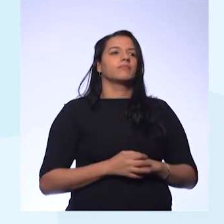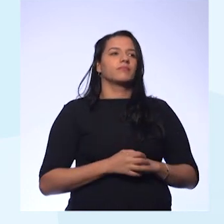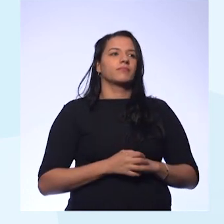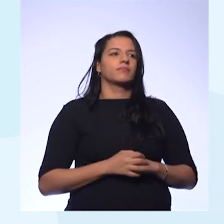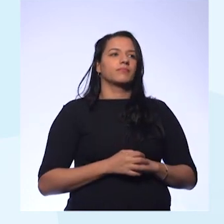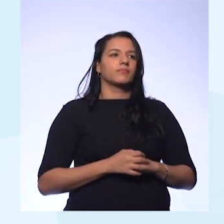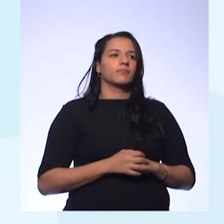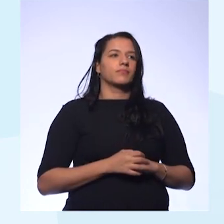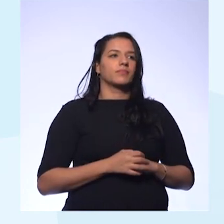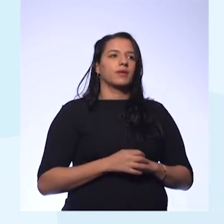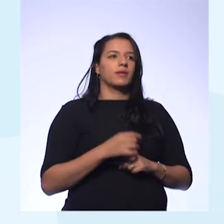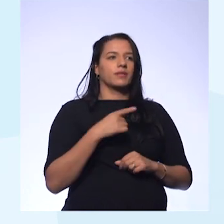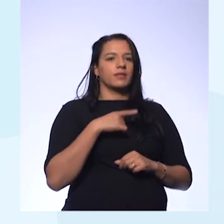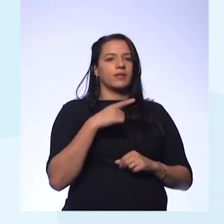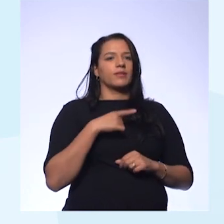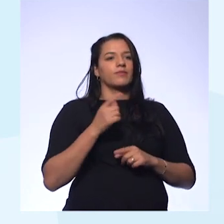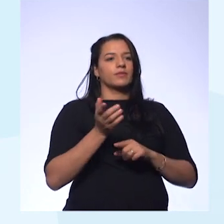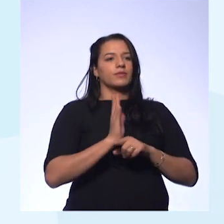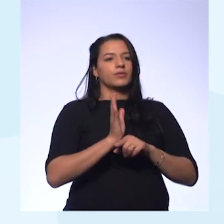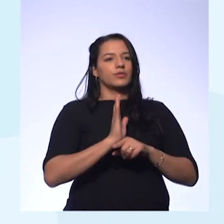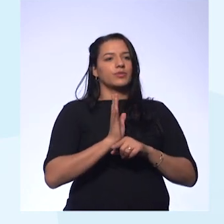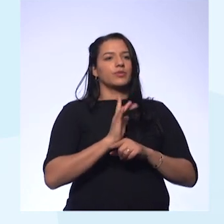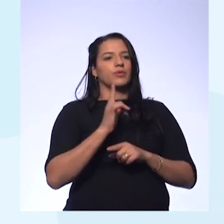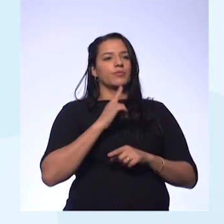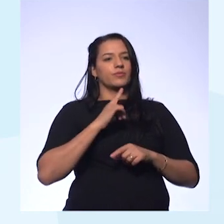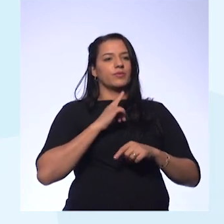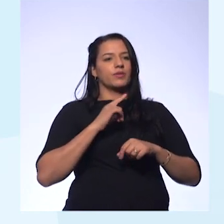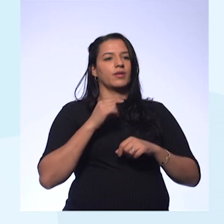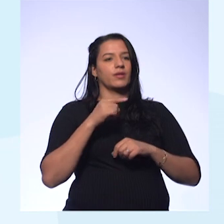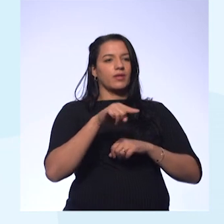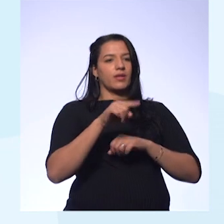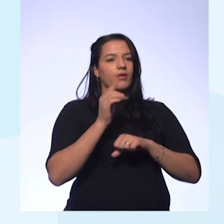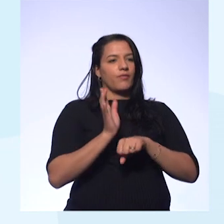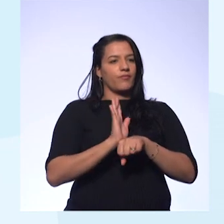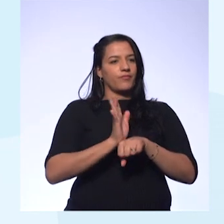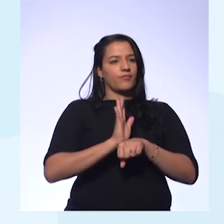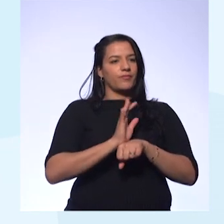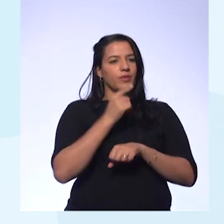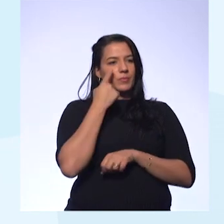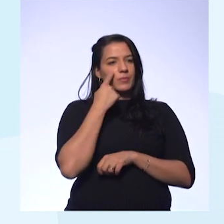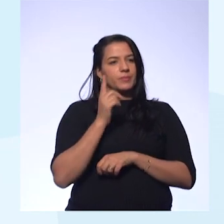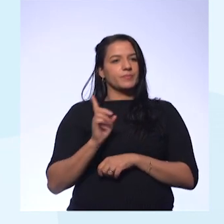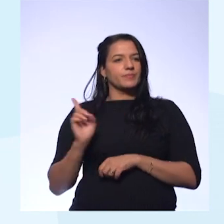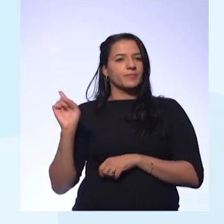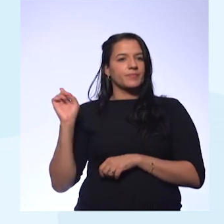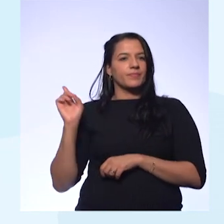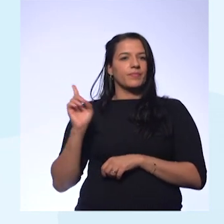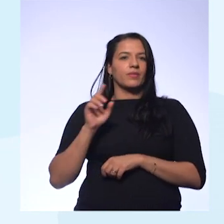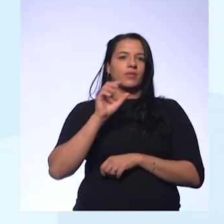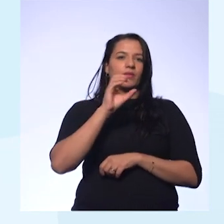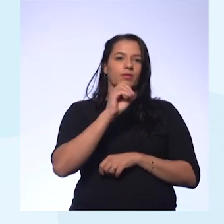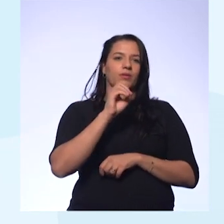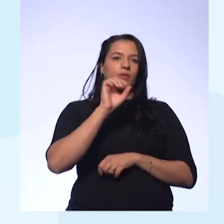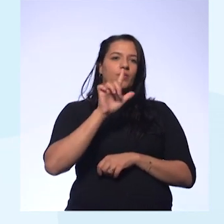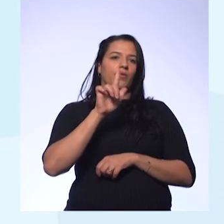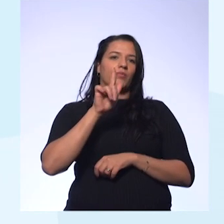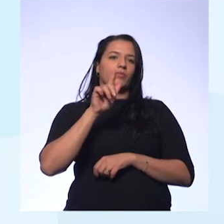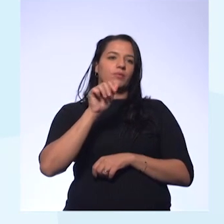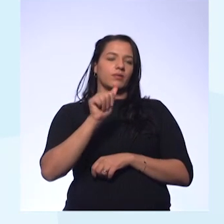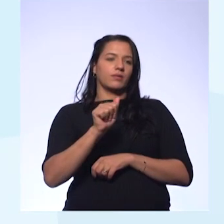tá? Inclusive, essa história vocês podem acompanhar melhor pela dica de filme que aparece aí na tela para vocês, o filme Olga, de